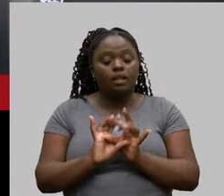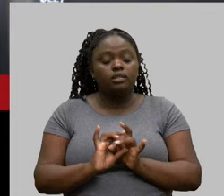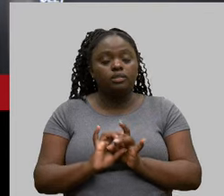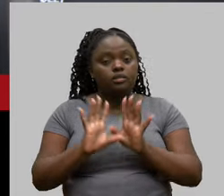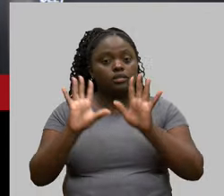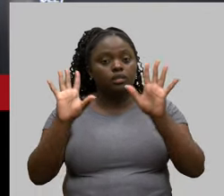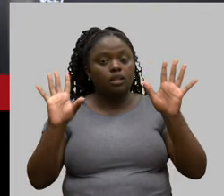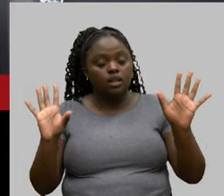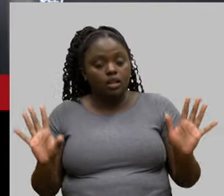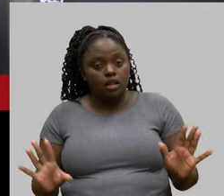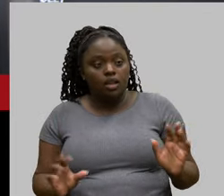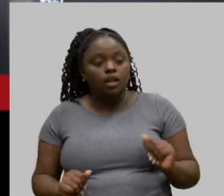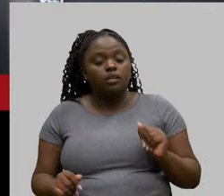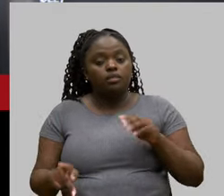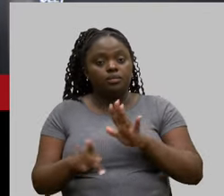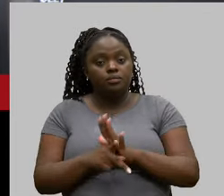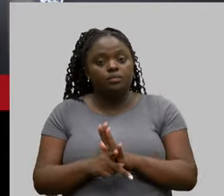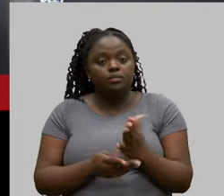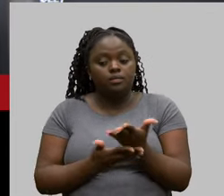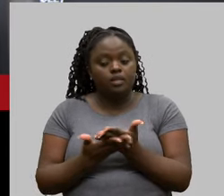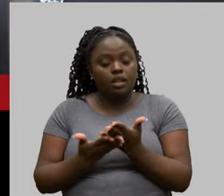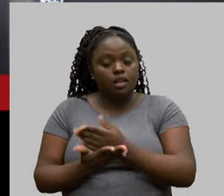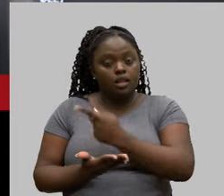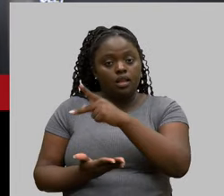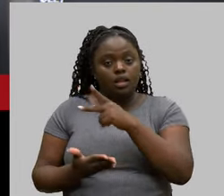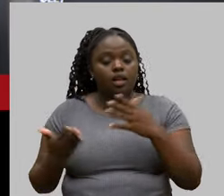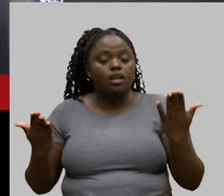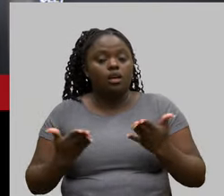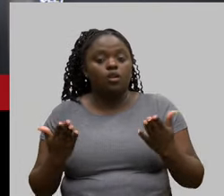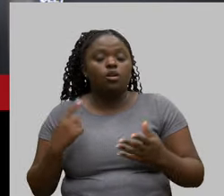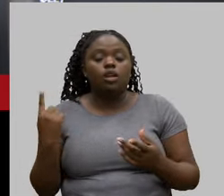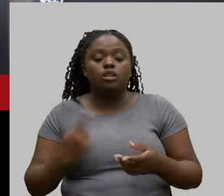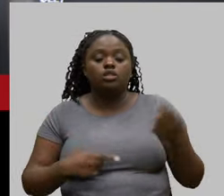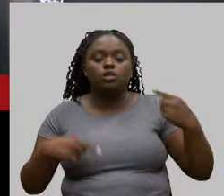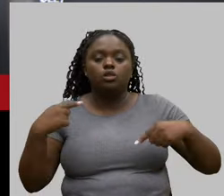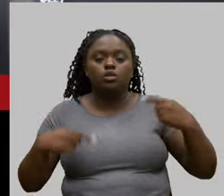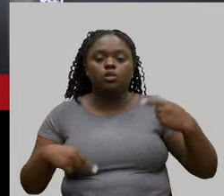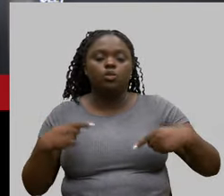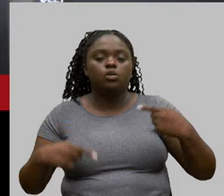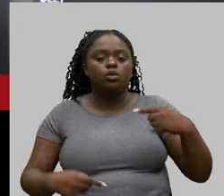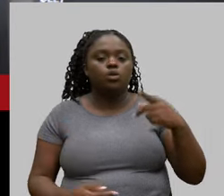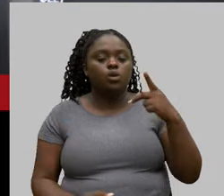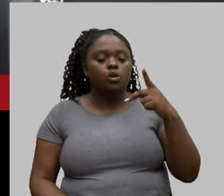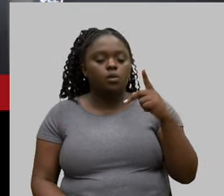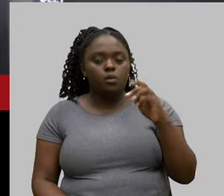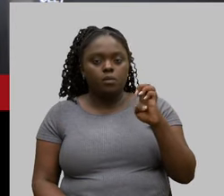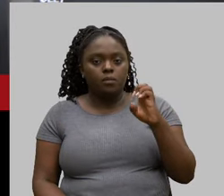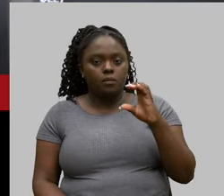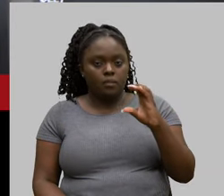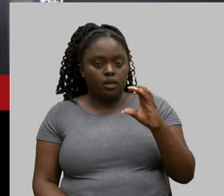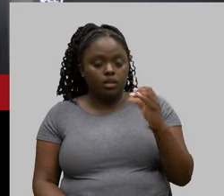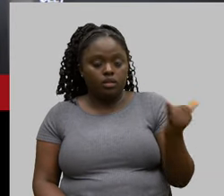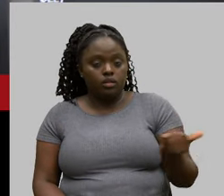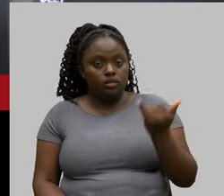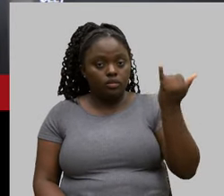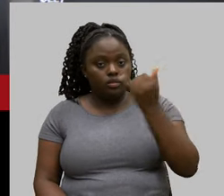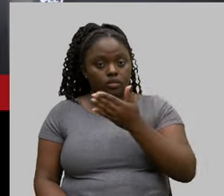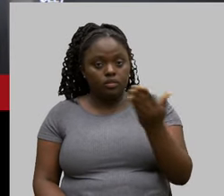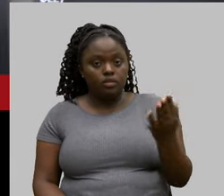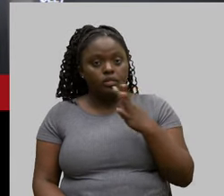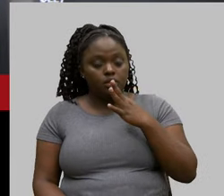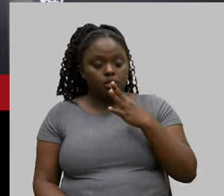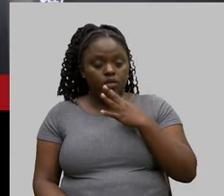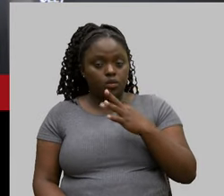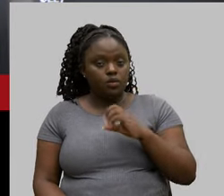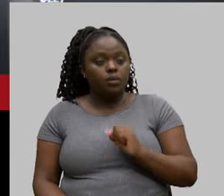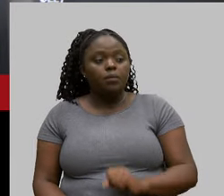tratar sobre suas matérias E Agora Nós estamos discutindo uma PEC né que é muito importante os senhores terem esse conhecimento a PEC 38